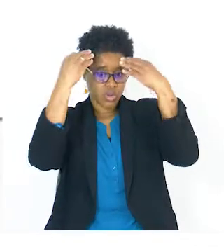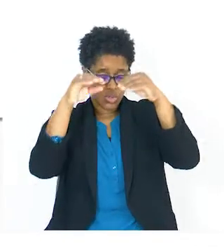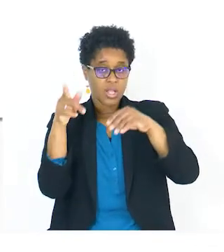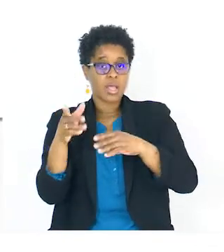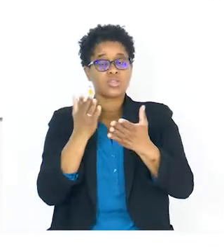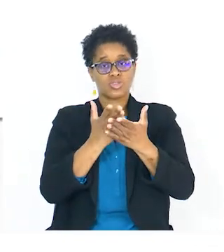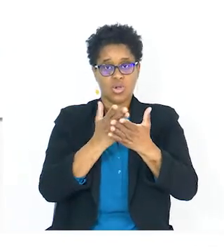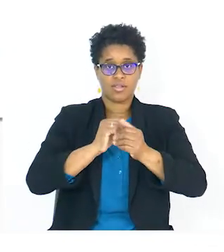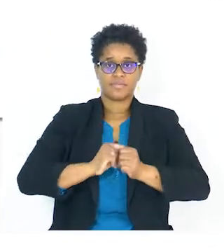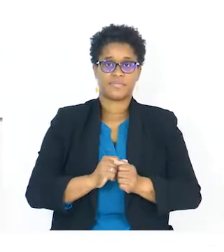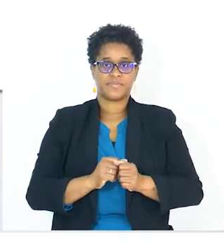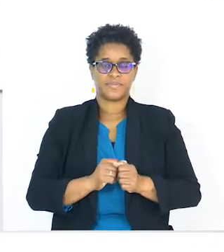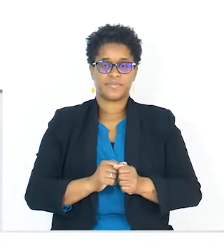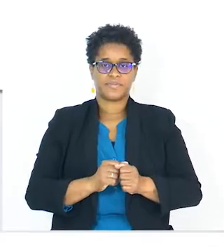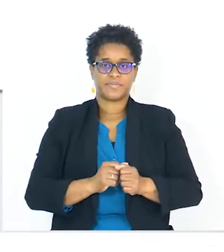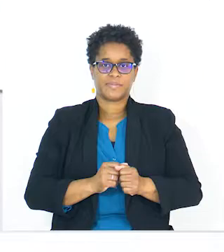nas escolas.